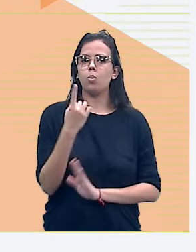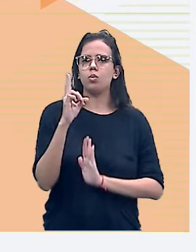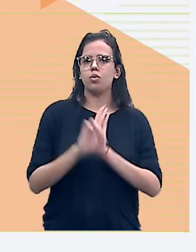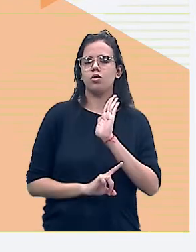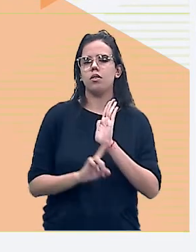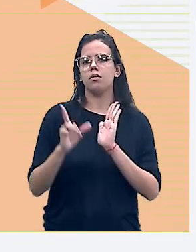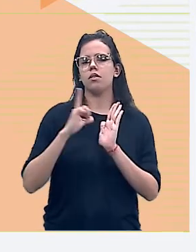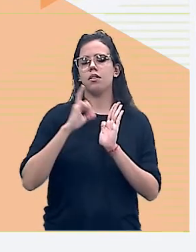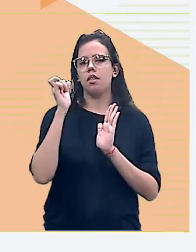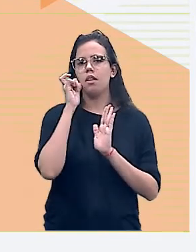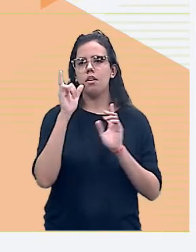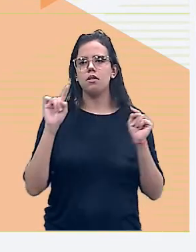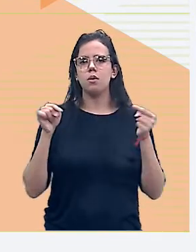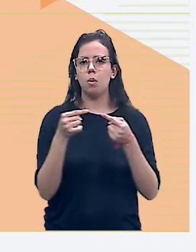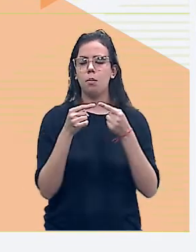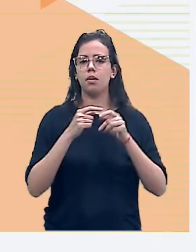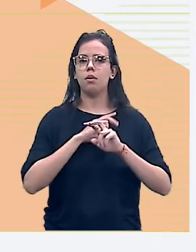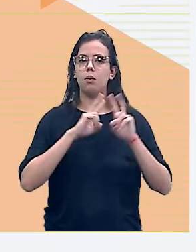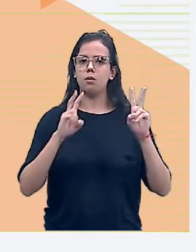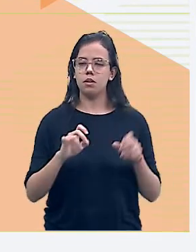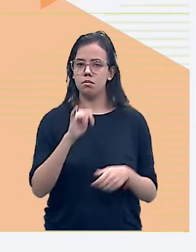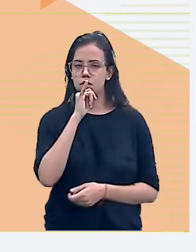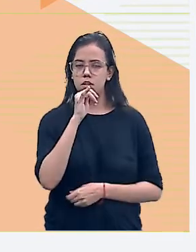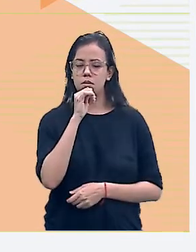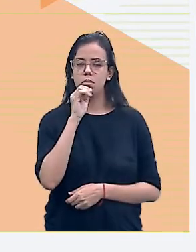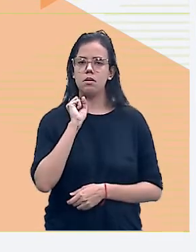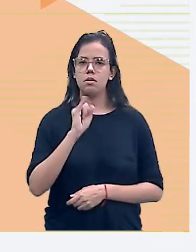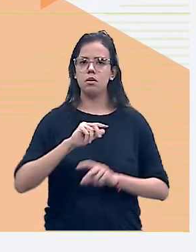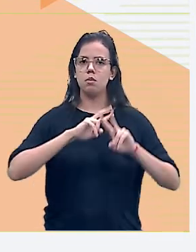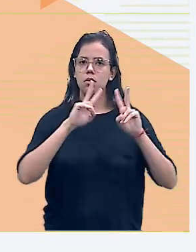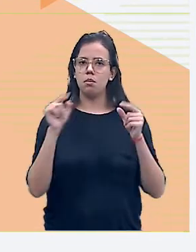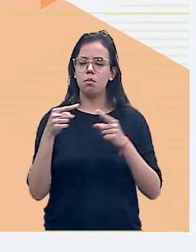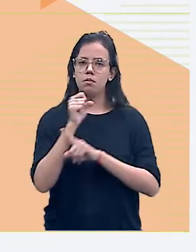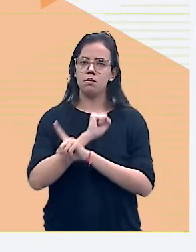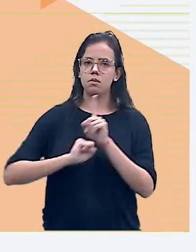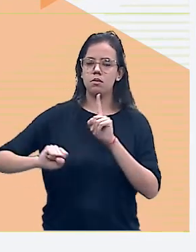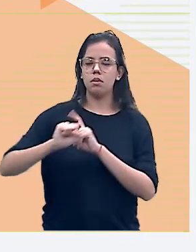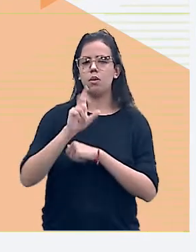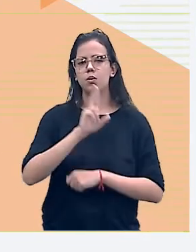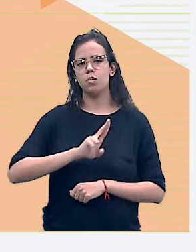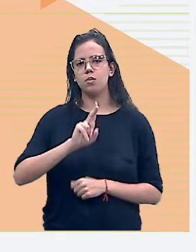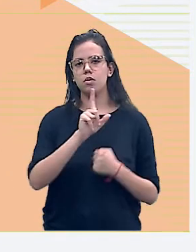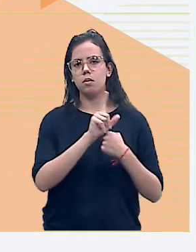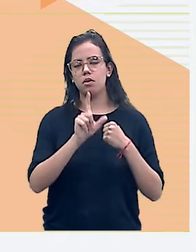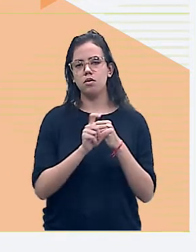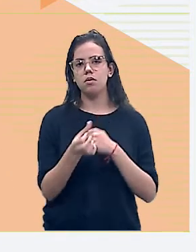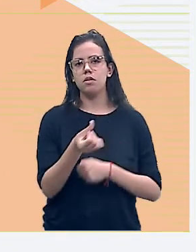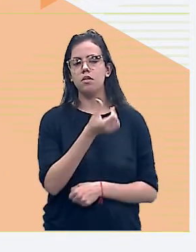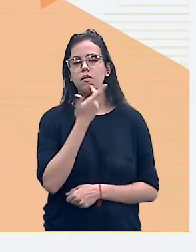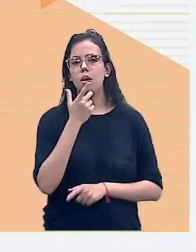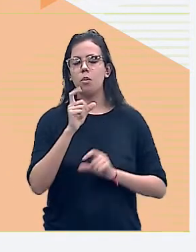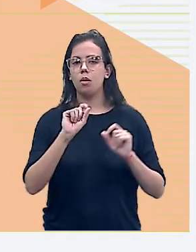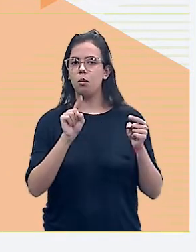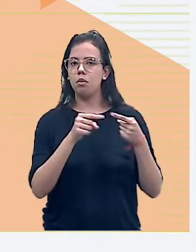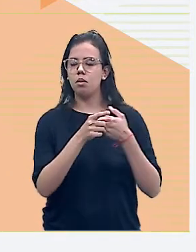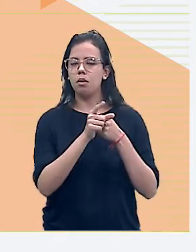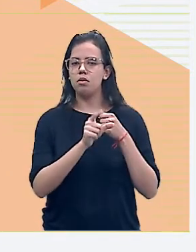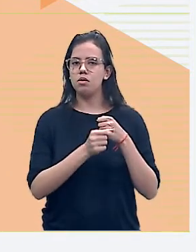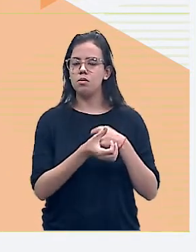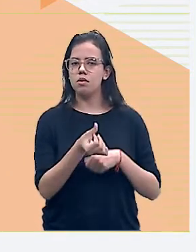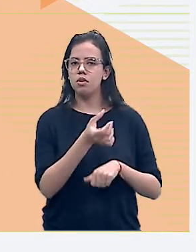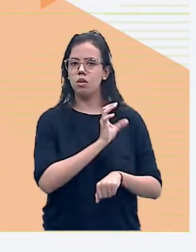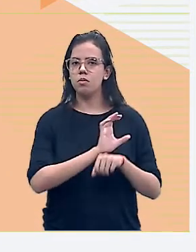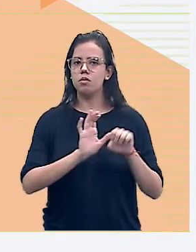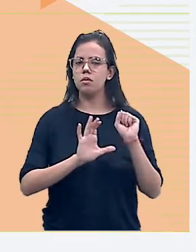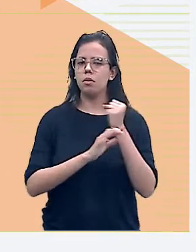para o seu tema se o tema ele é de de Matriz social você vai estar o artigo 6º dizer que de acordo com ele a